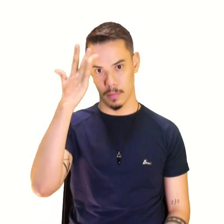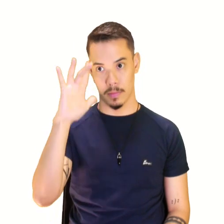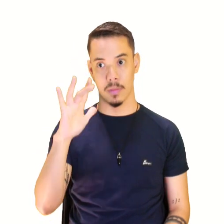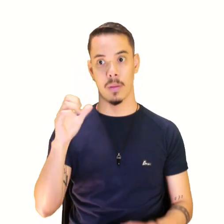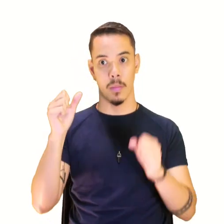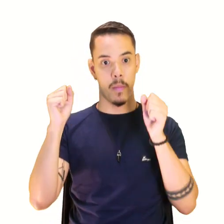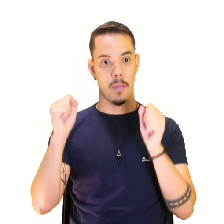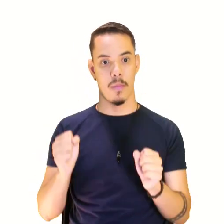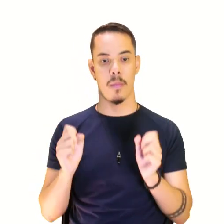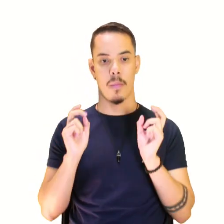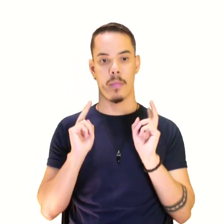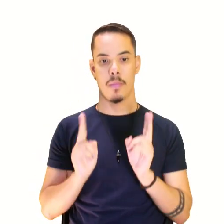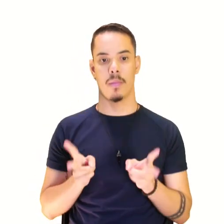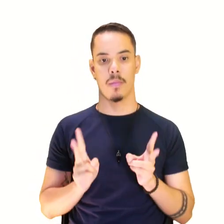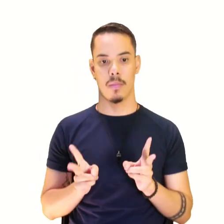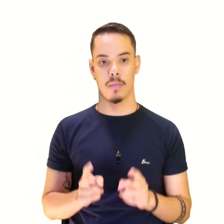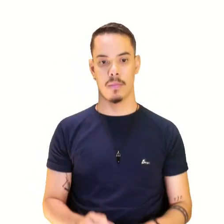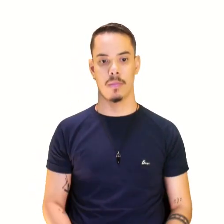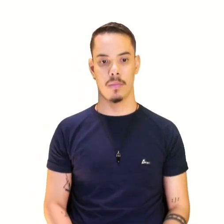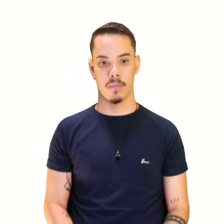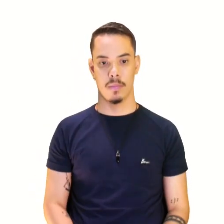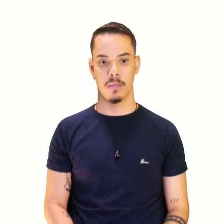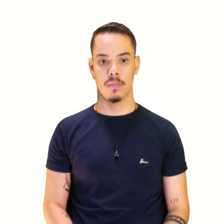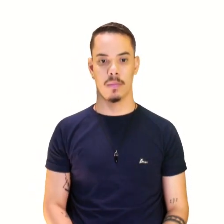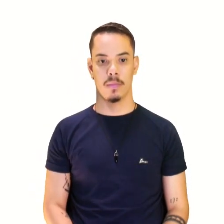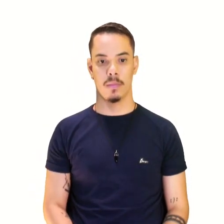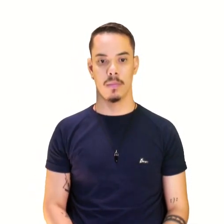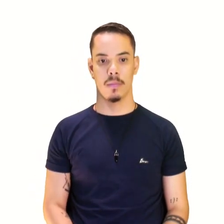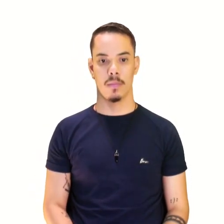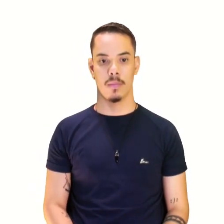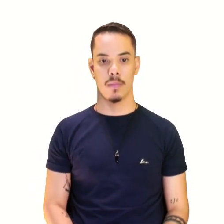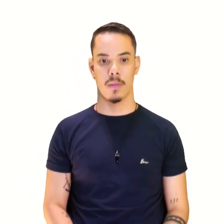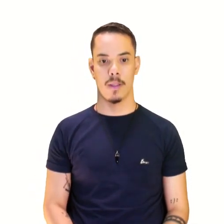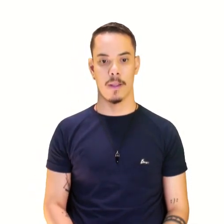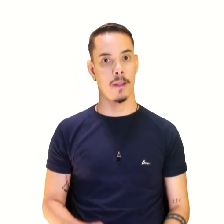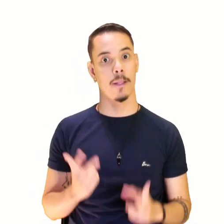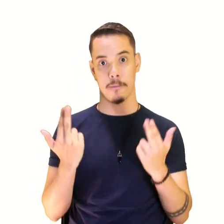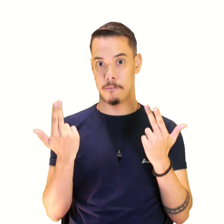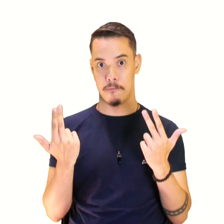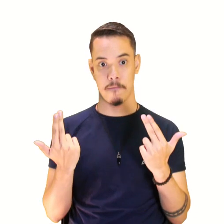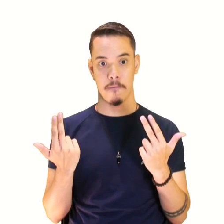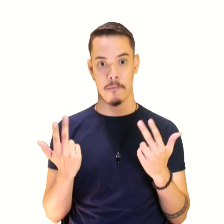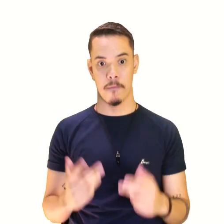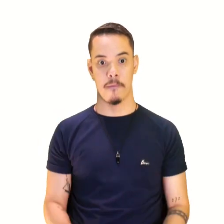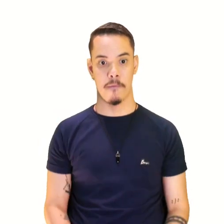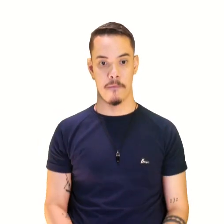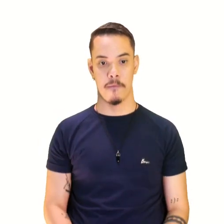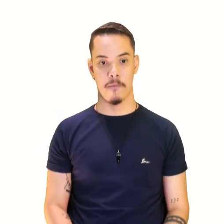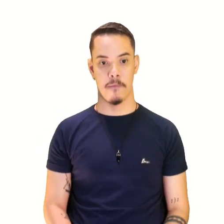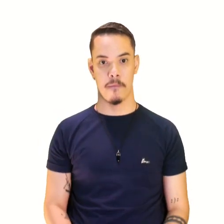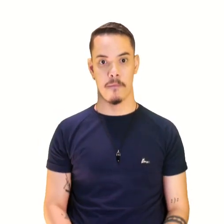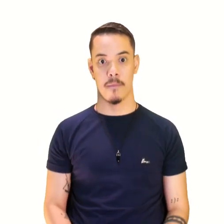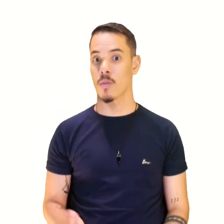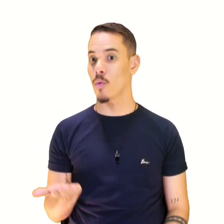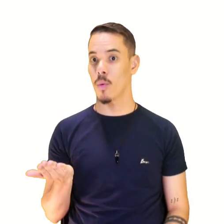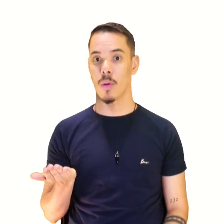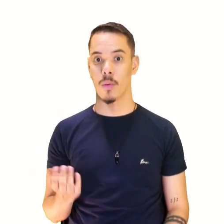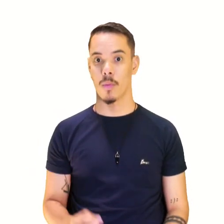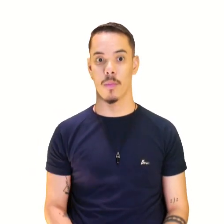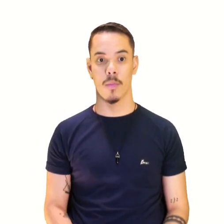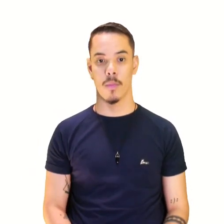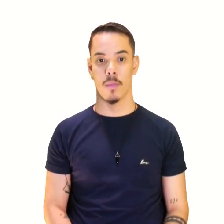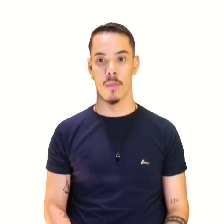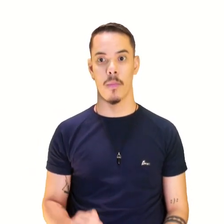mesmo jeito, como sempre, né? 6 está para 27, assim como 74 está para X. É direto ou é inversa? Vamos pensar.